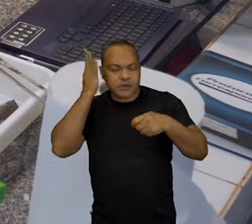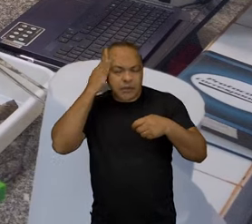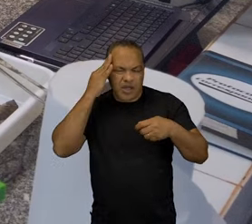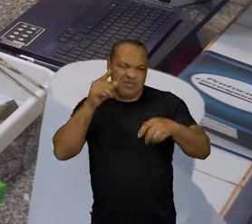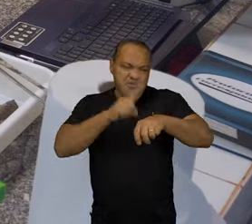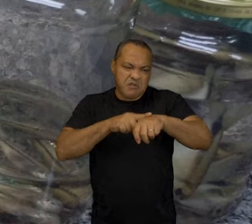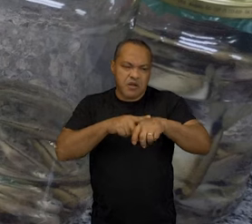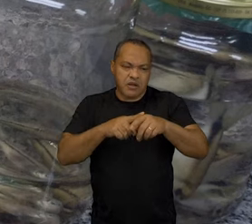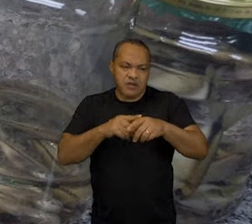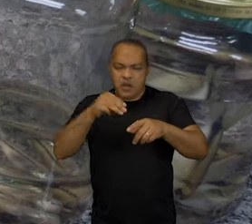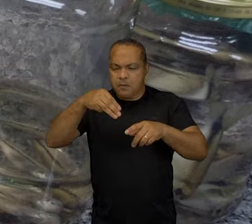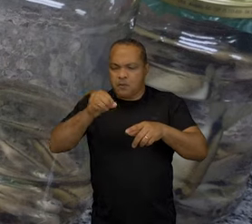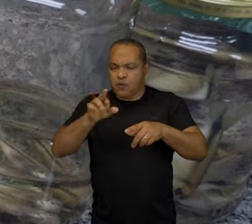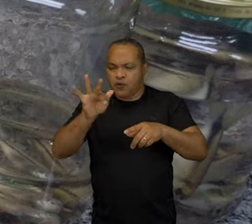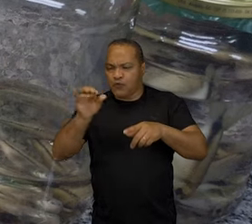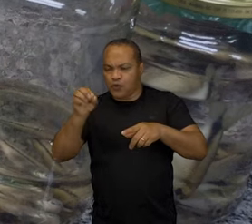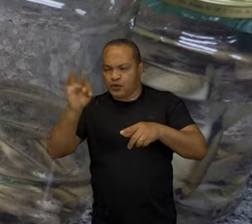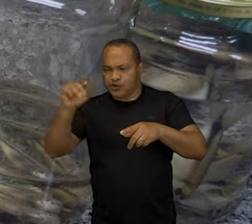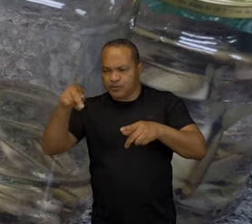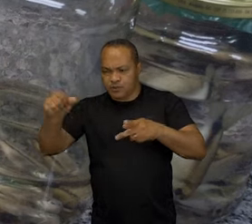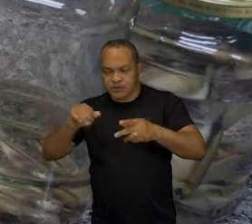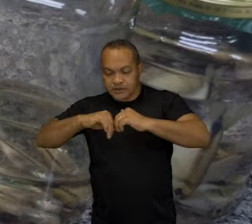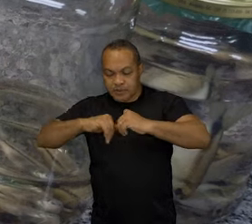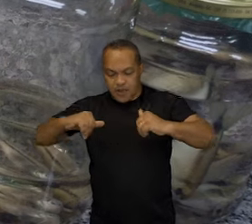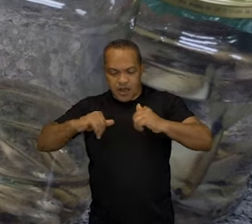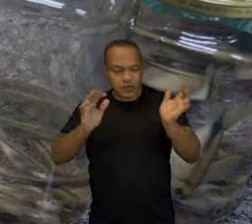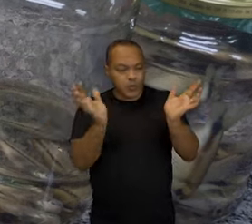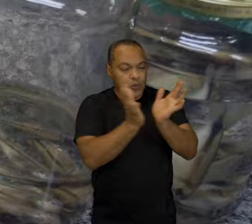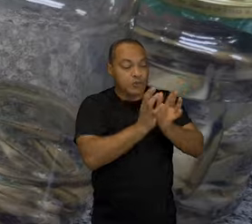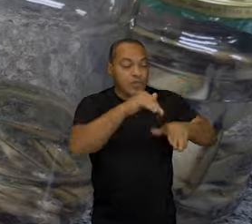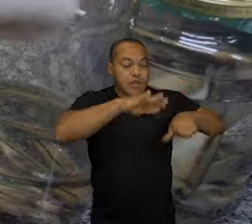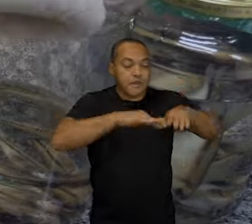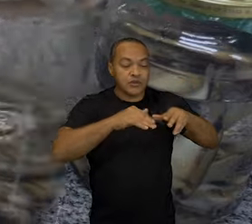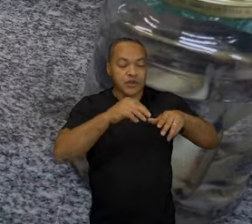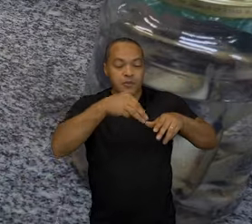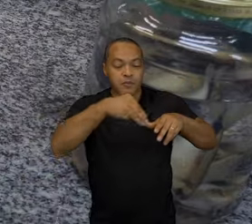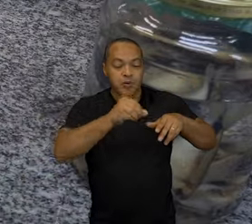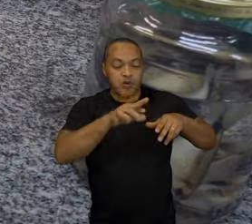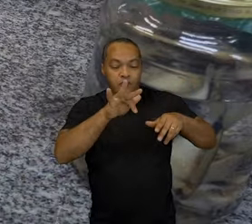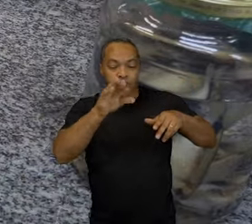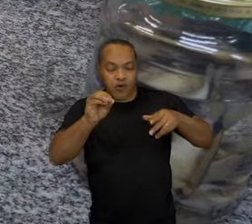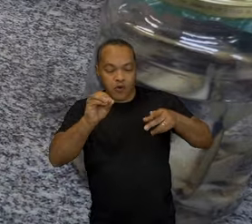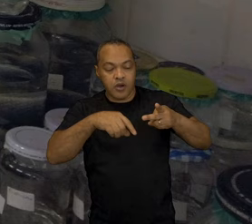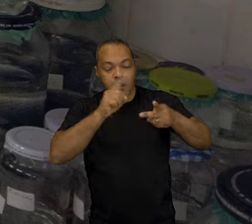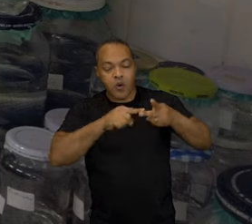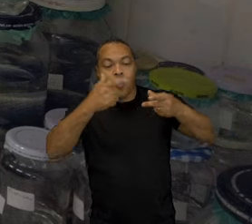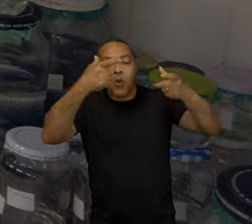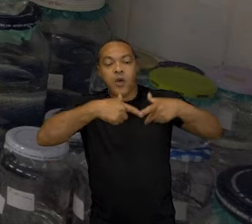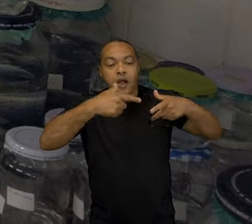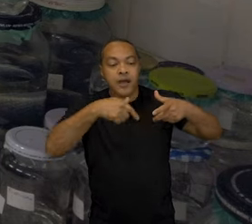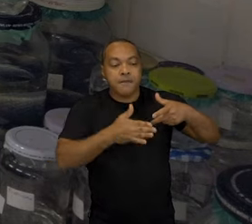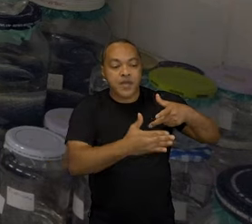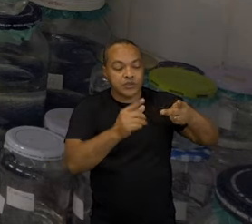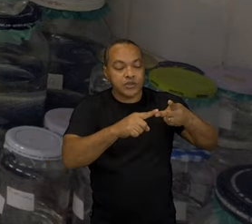primeiro momento nós chamamos de morfotipos, são separados de acordo com o morfotipo, né, o local de